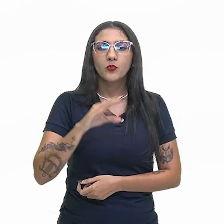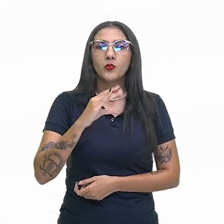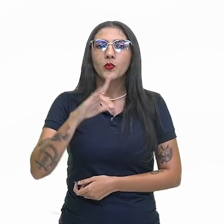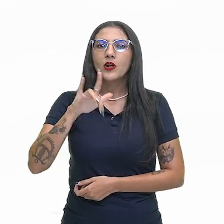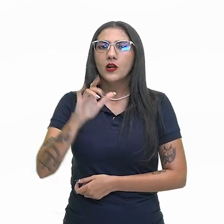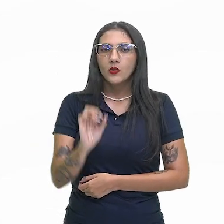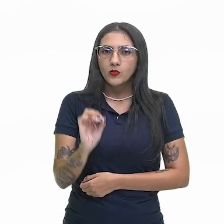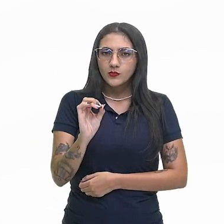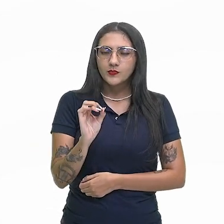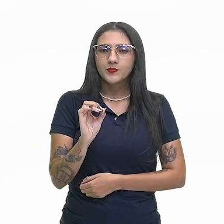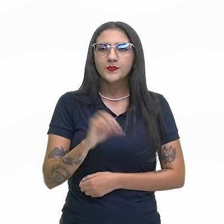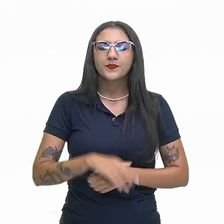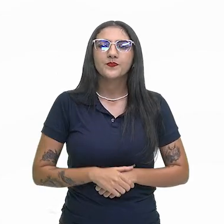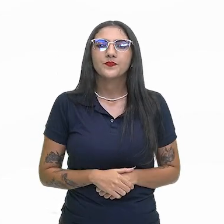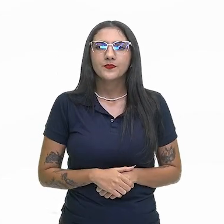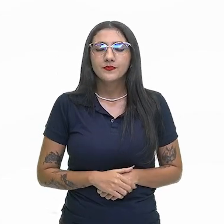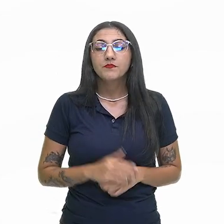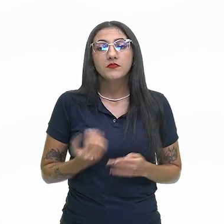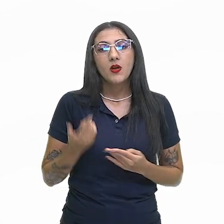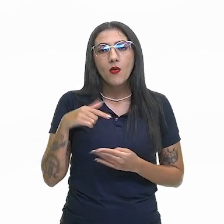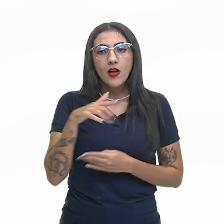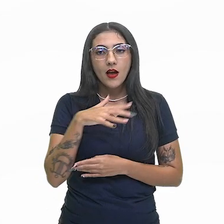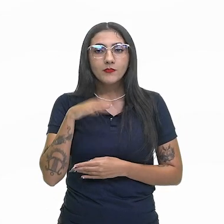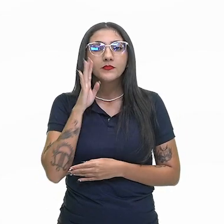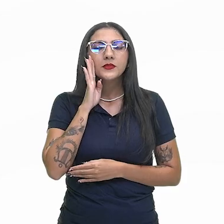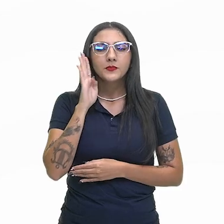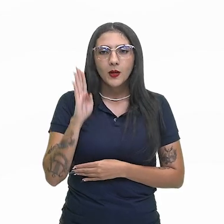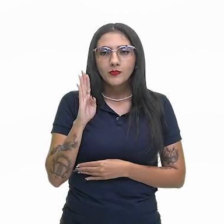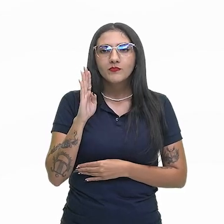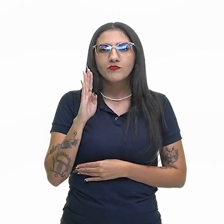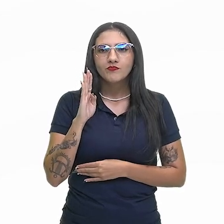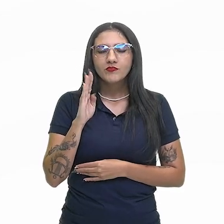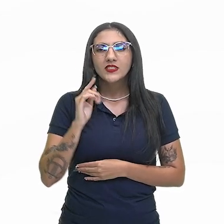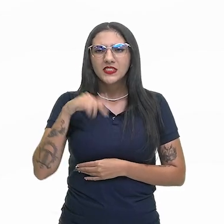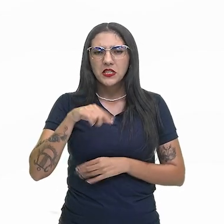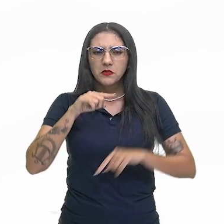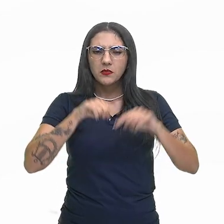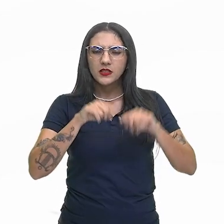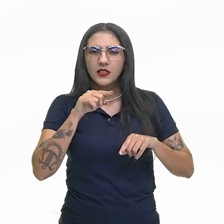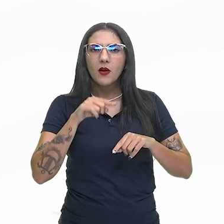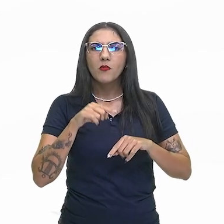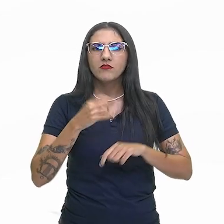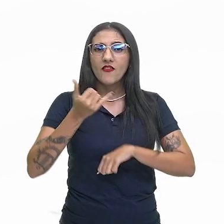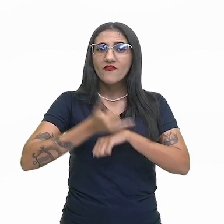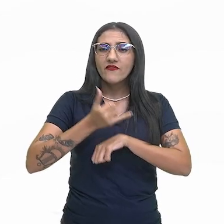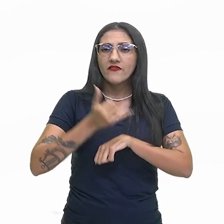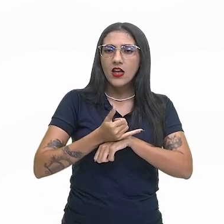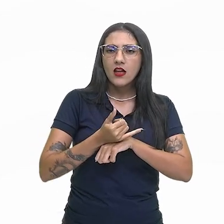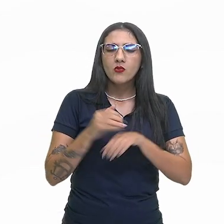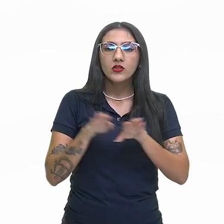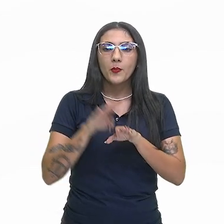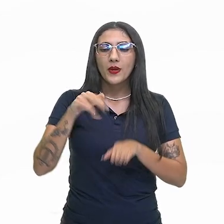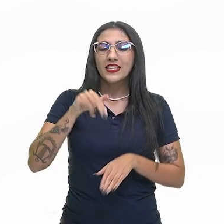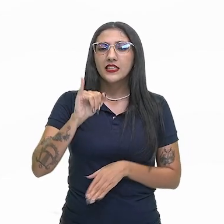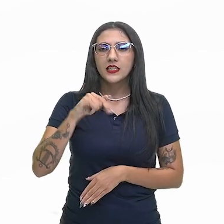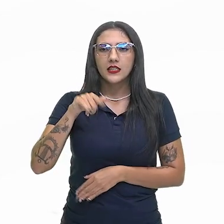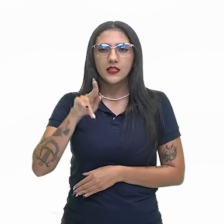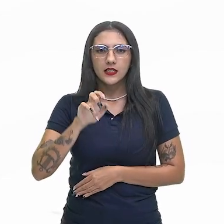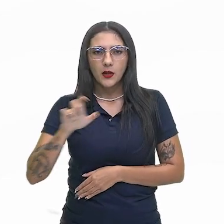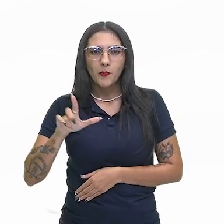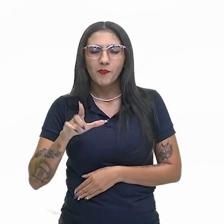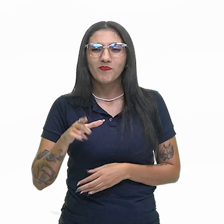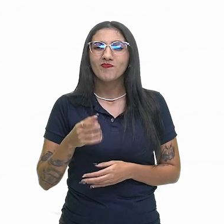próxima tela, né? Que vai ser a parte central da Terra, que vai ser formada por ferro e por níquel. As temperaturas